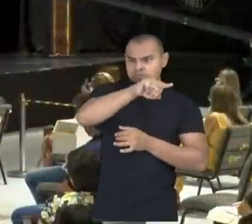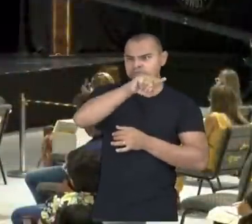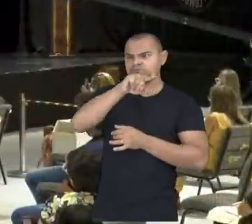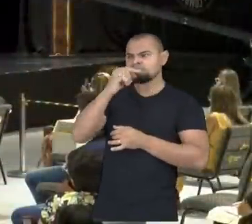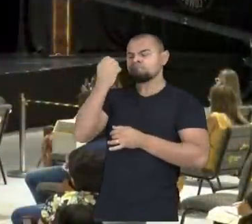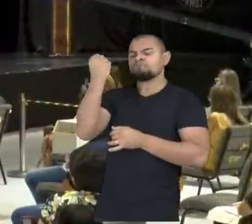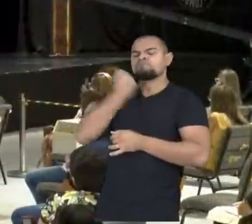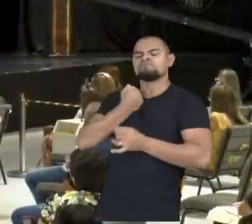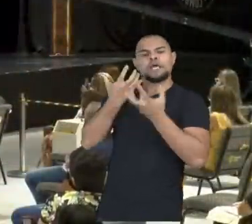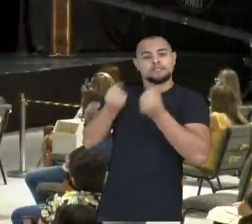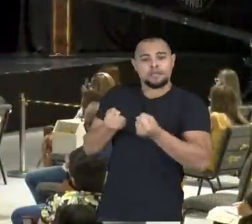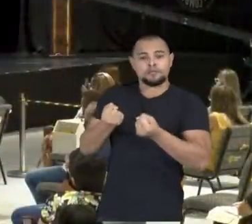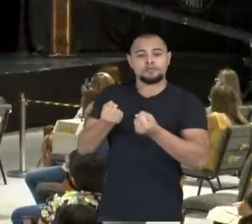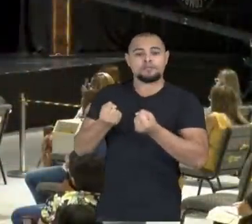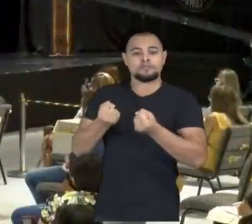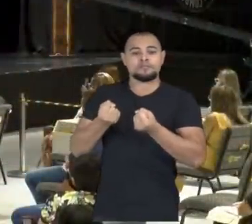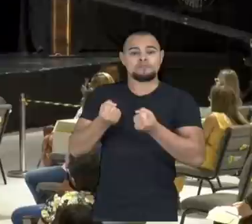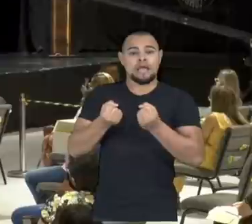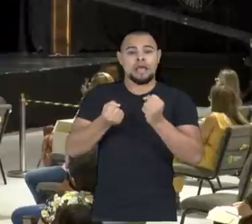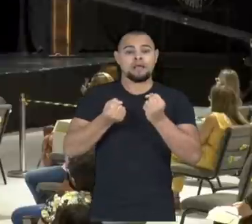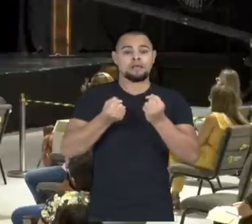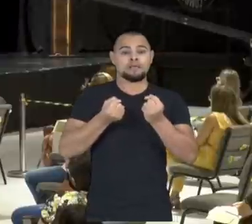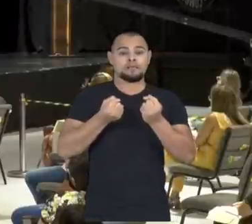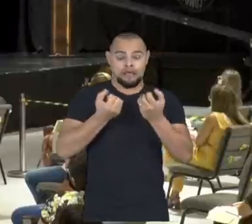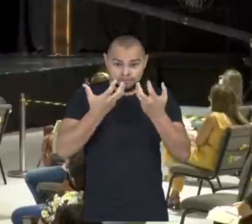especial, ele morreu, mas eu não preciso morrer por essa causa.